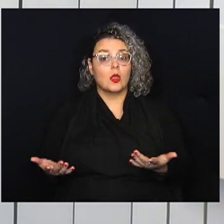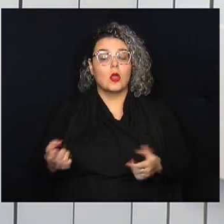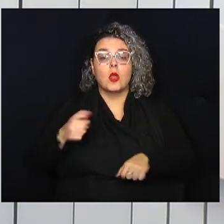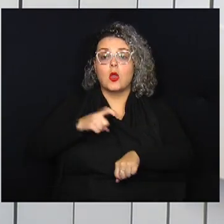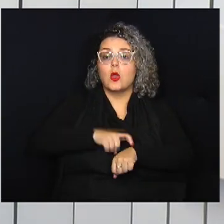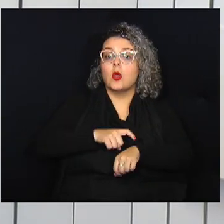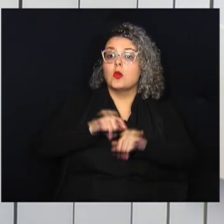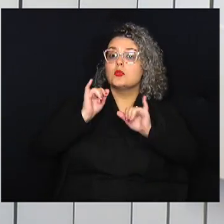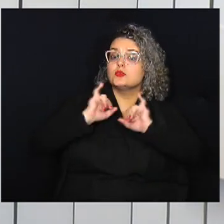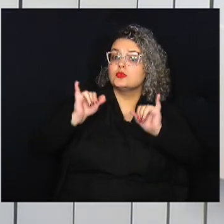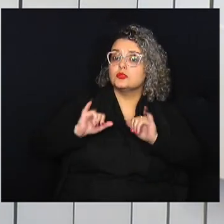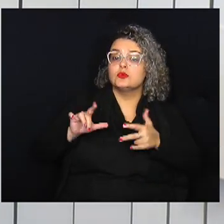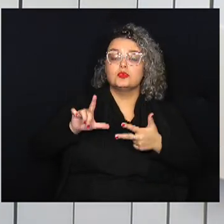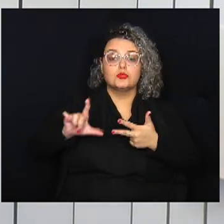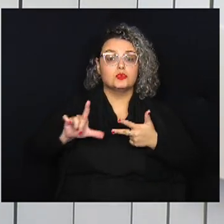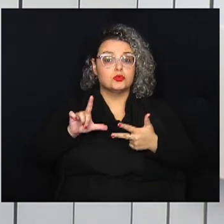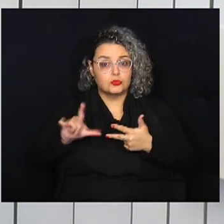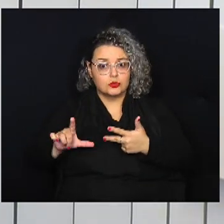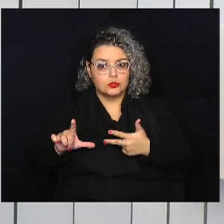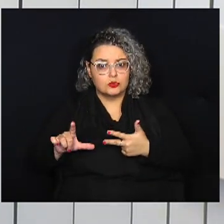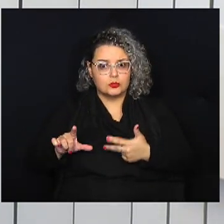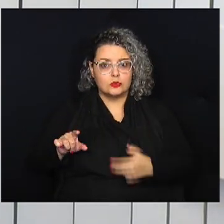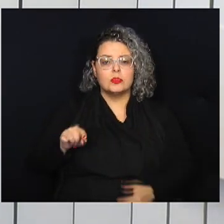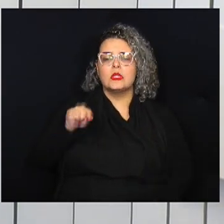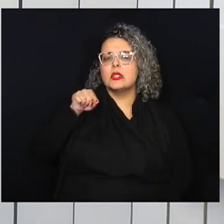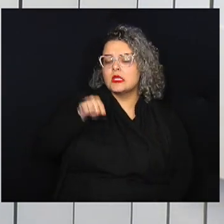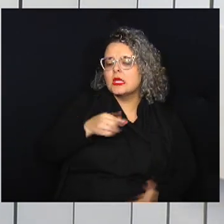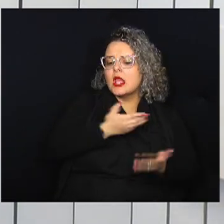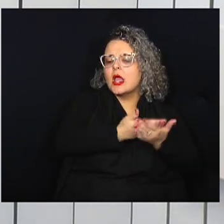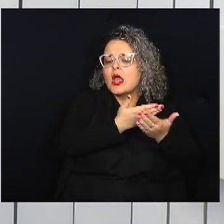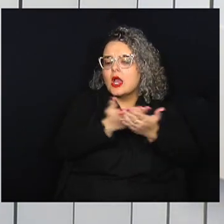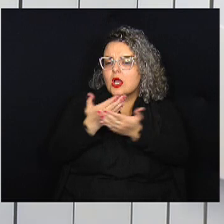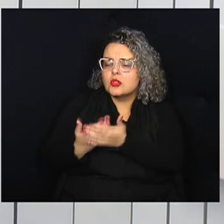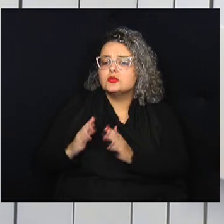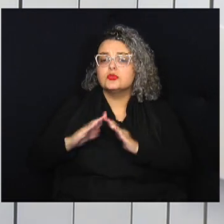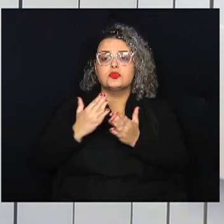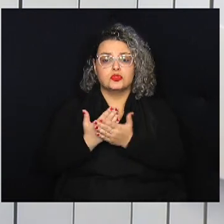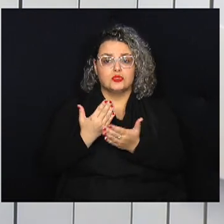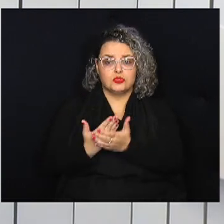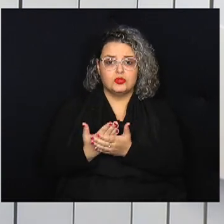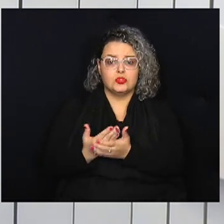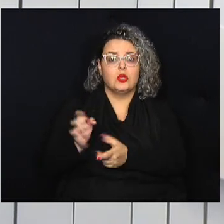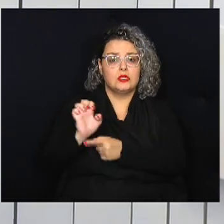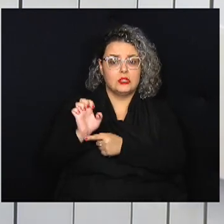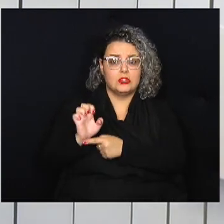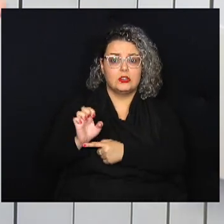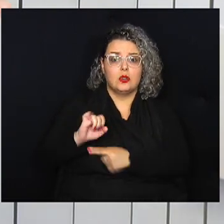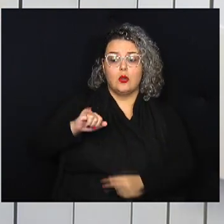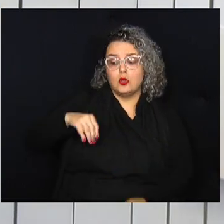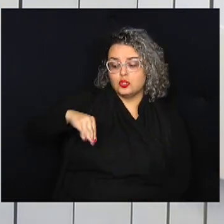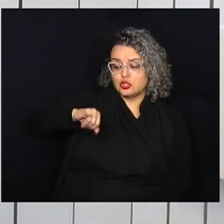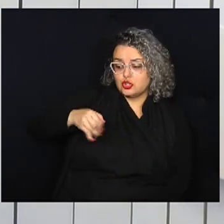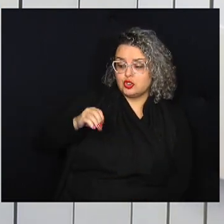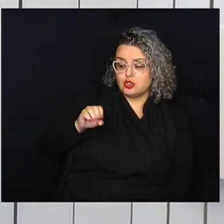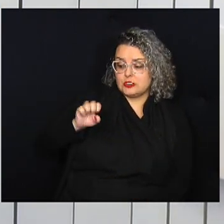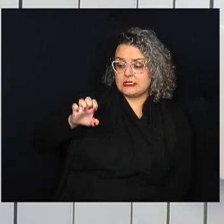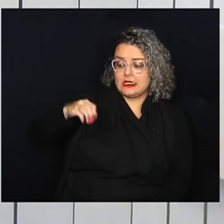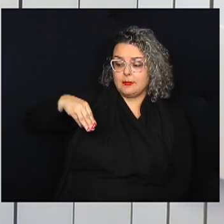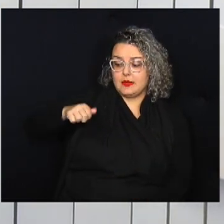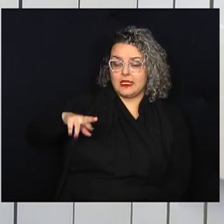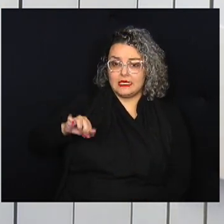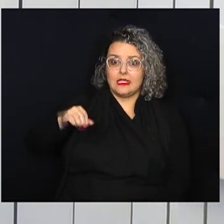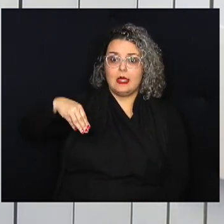das notícias do Legislativo. E estudantes da Escola Estadual José Maria Matosinho visitaram a